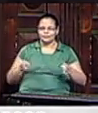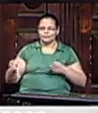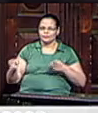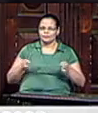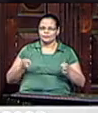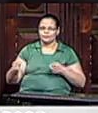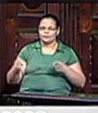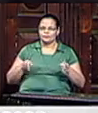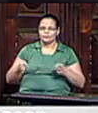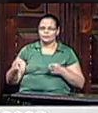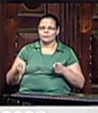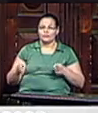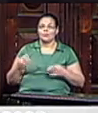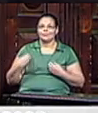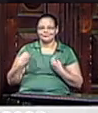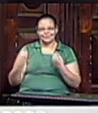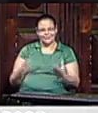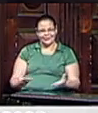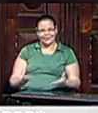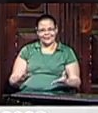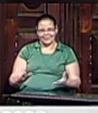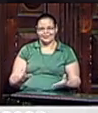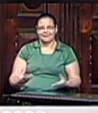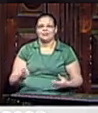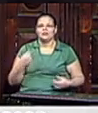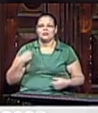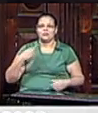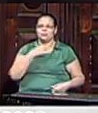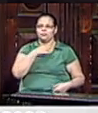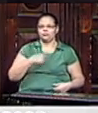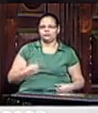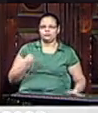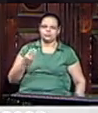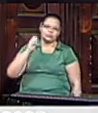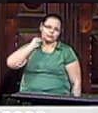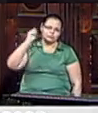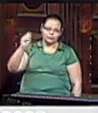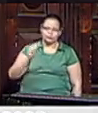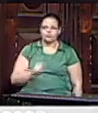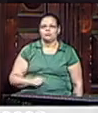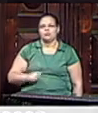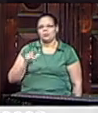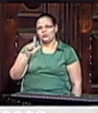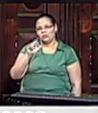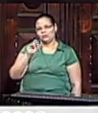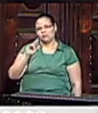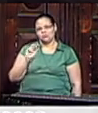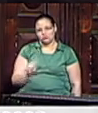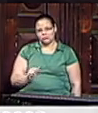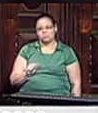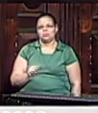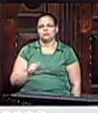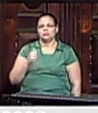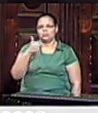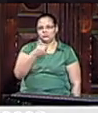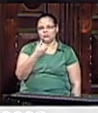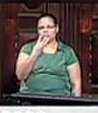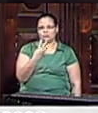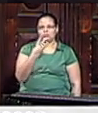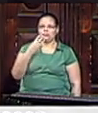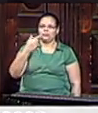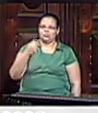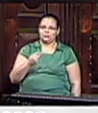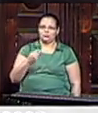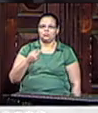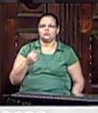medalha Tiradentes para Lira de Apolo pelos seus 147 anos. A Lira de Apolo é